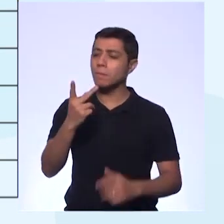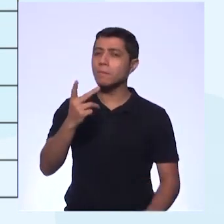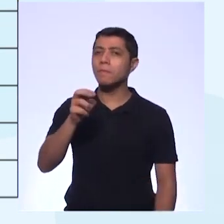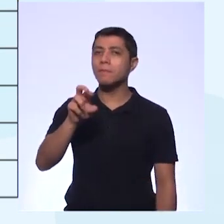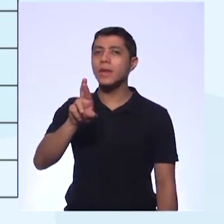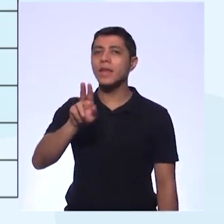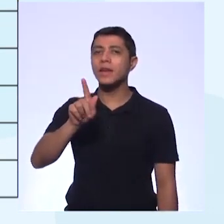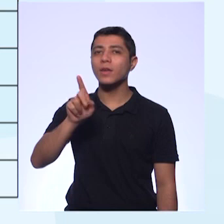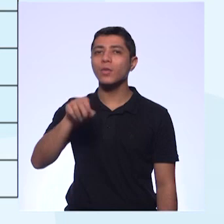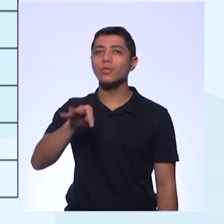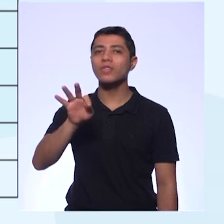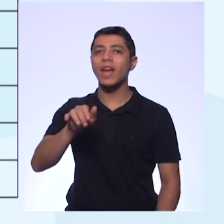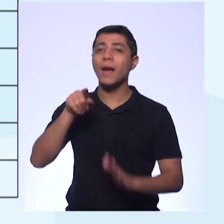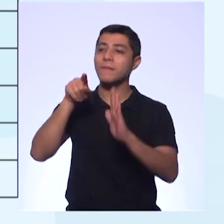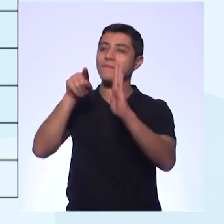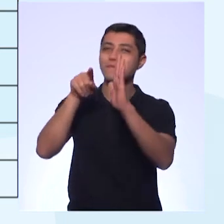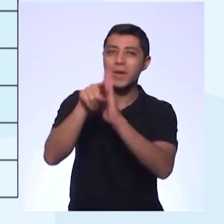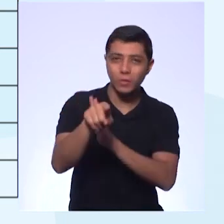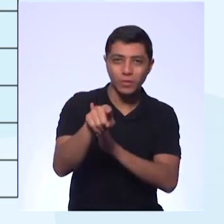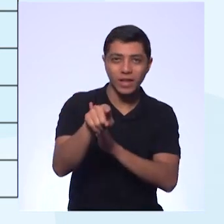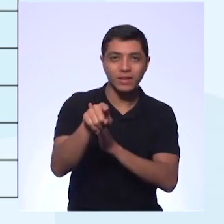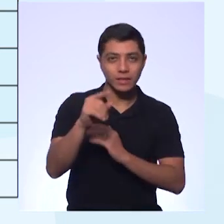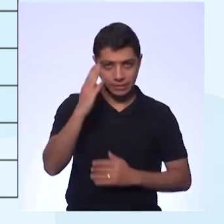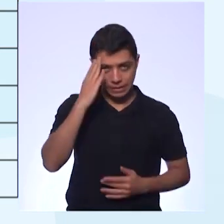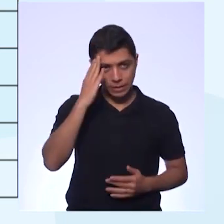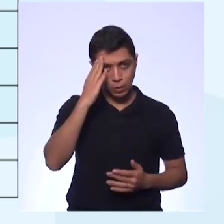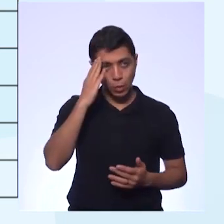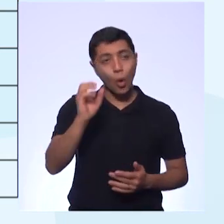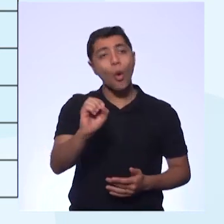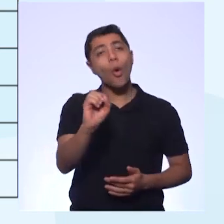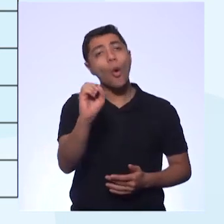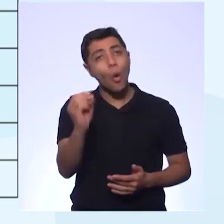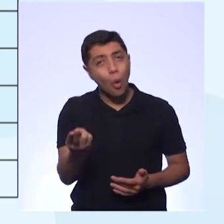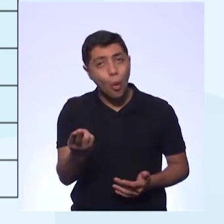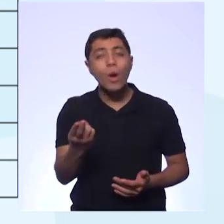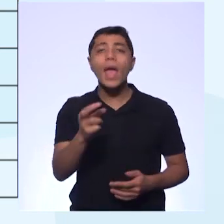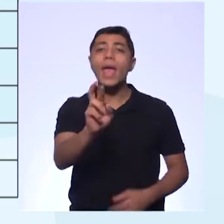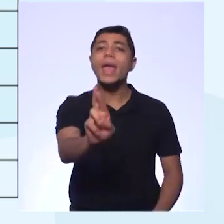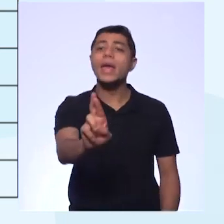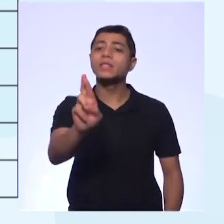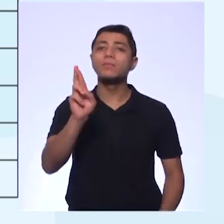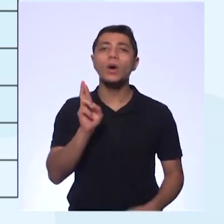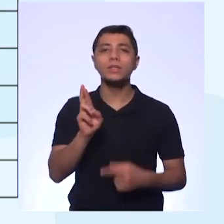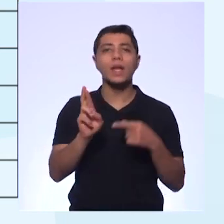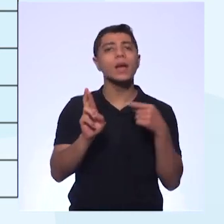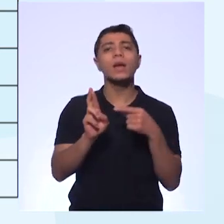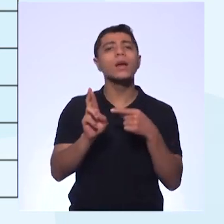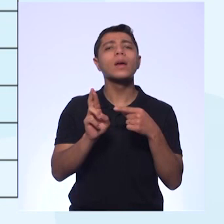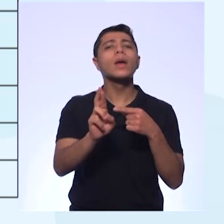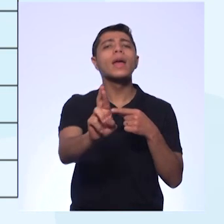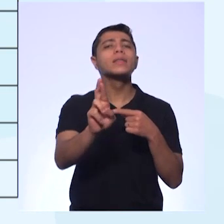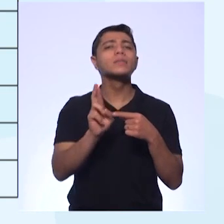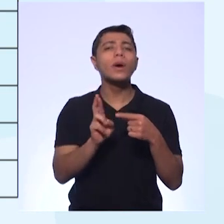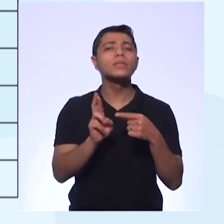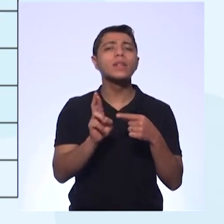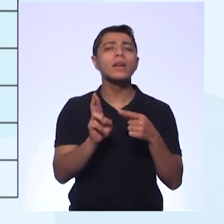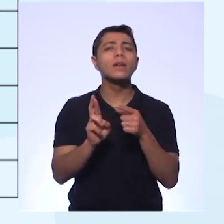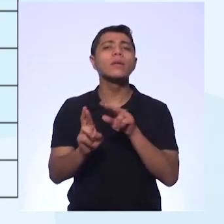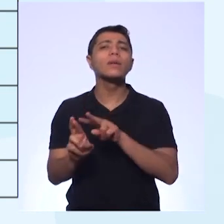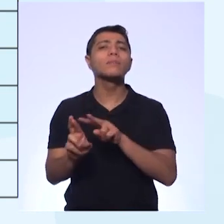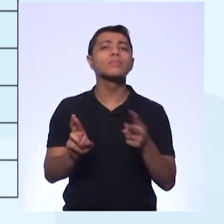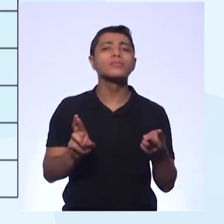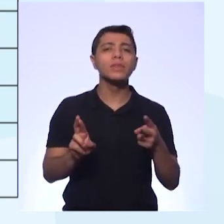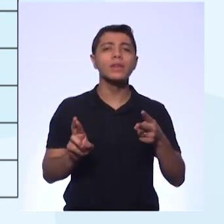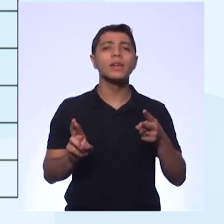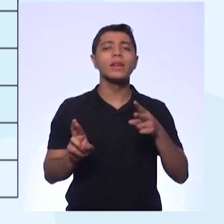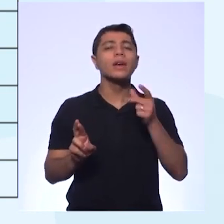Question, pergunta, answer, resposta. Vocês perceberam que eu mudei o tipo de relação entre uma e outra? Que agora elas estão relacionadas